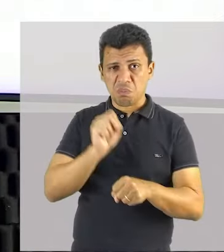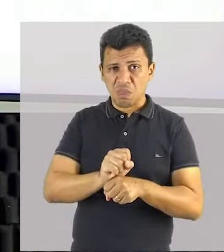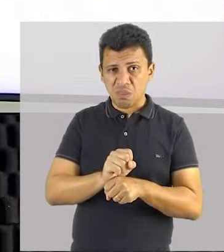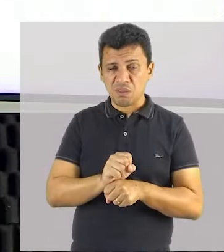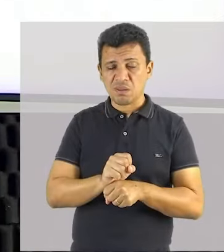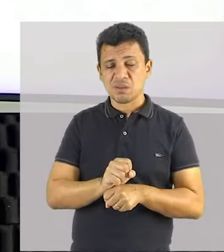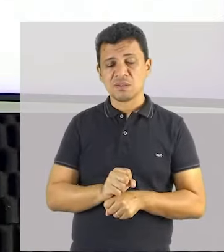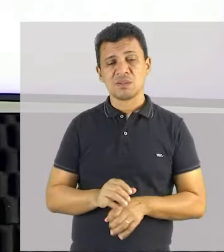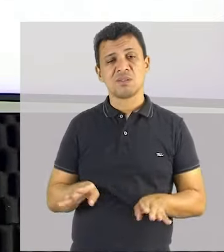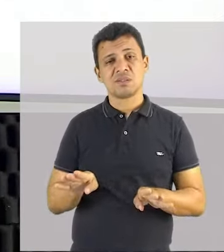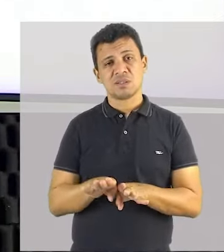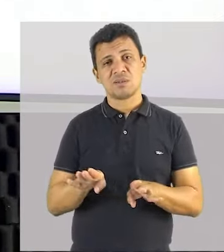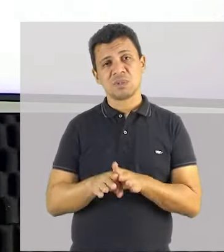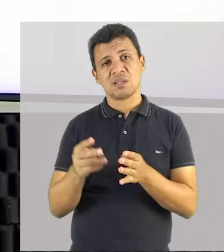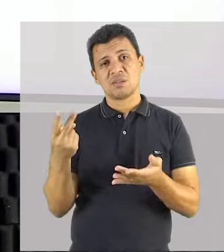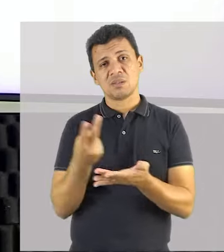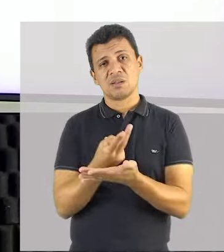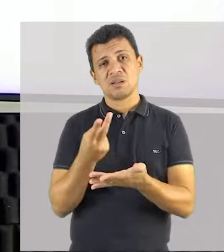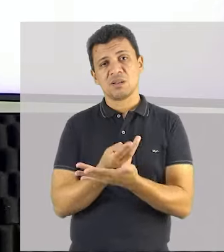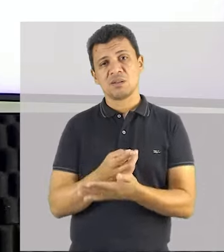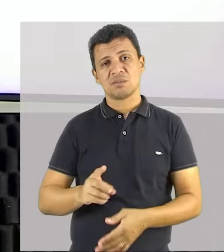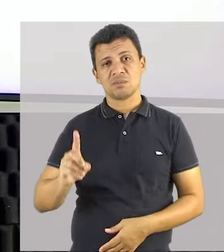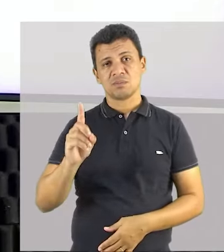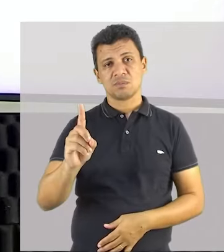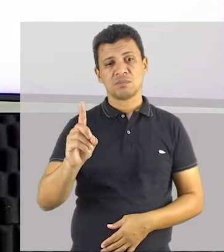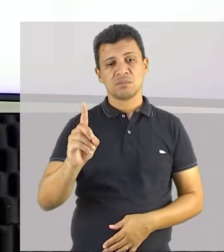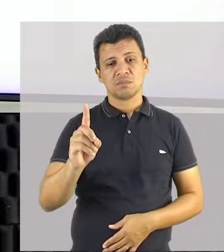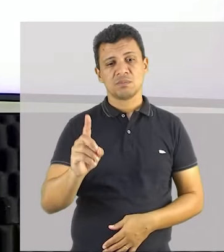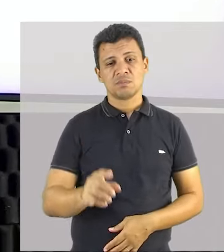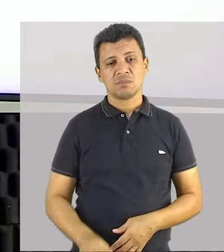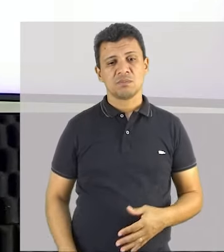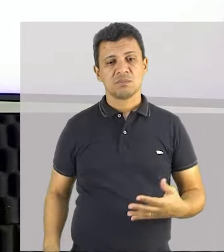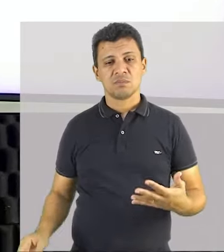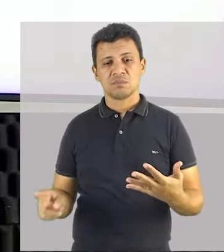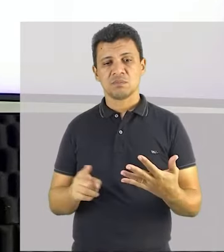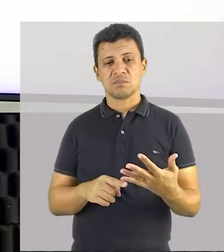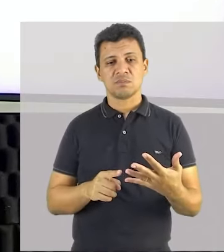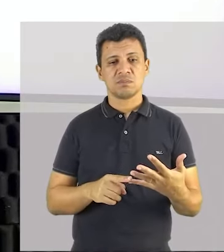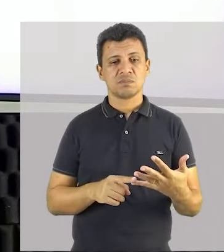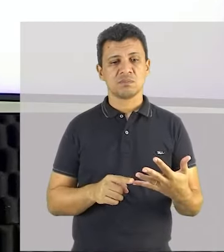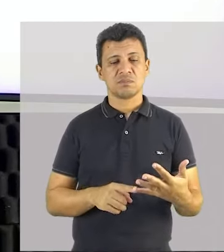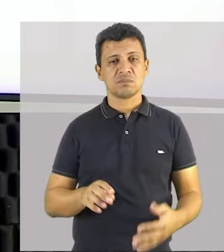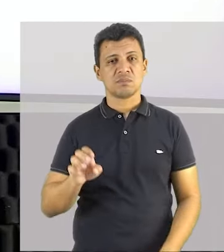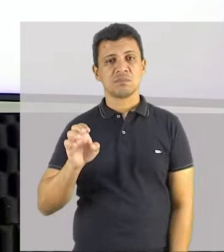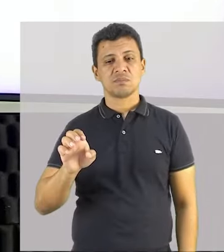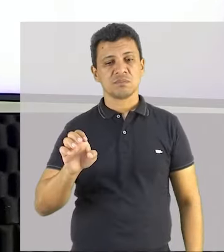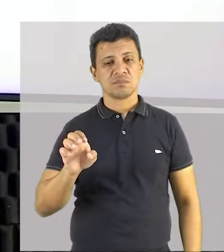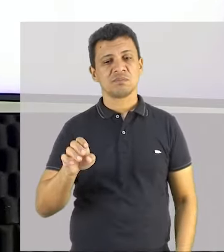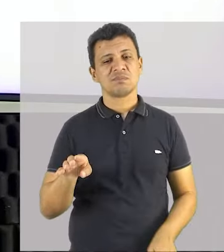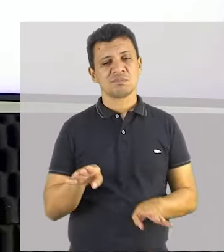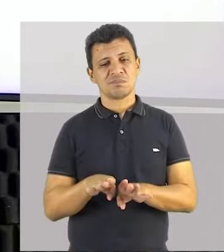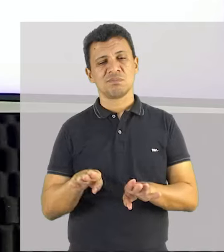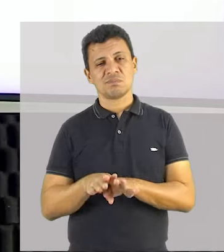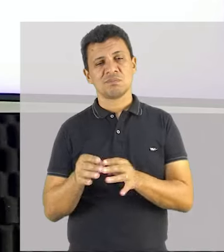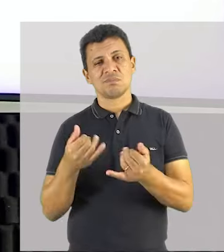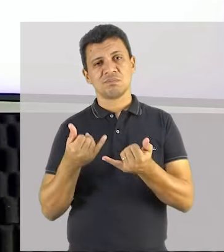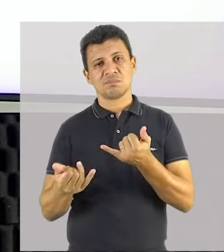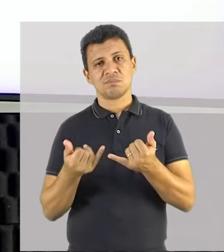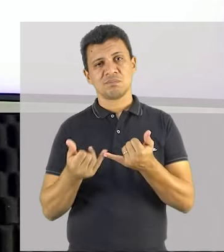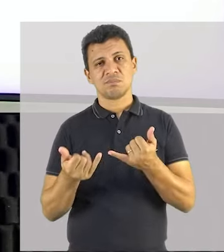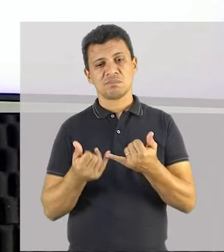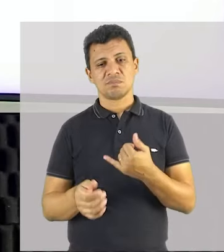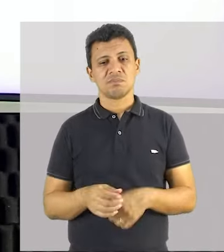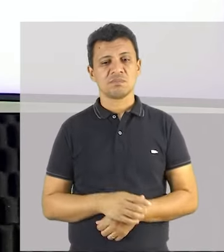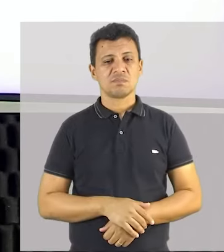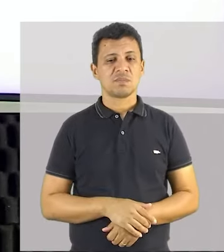letra D também tá tá gente e letra e nós temos também um cenário parecido né então